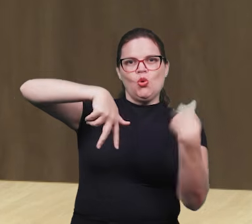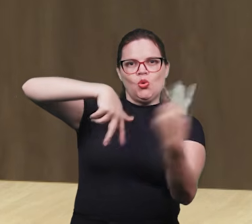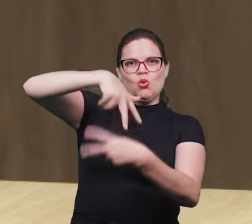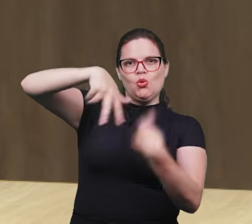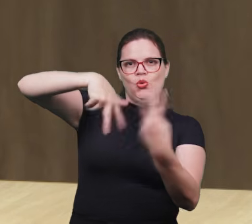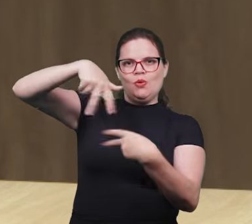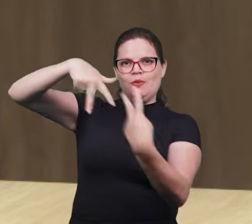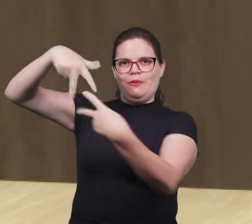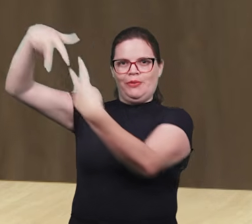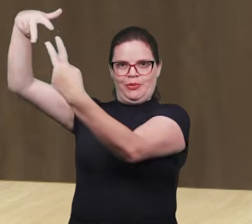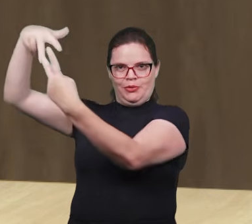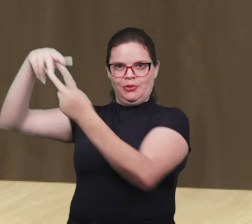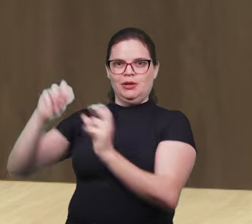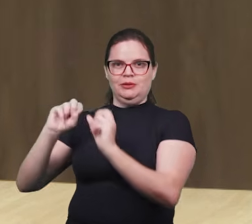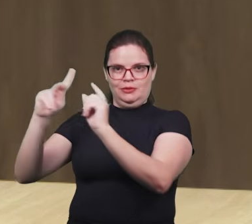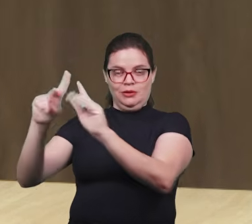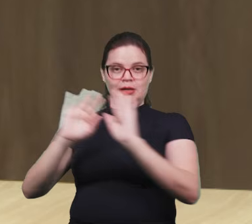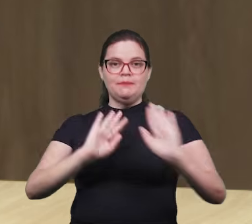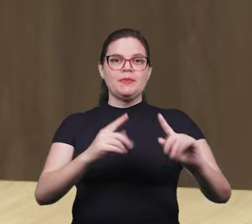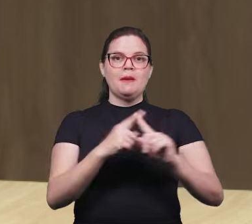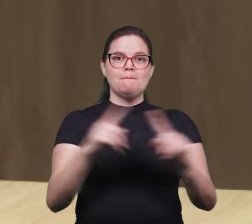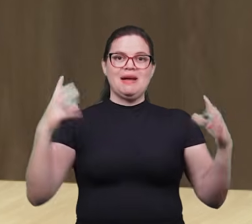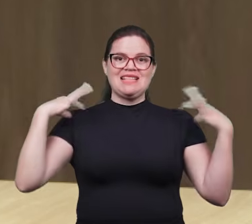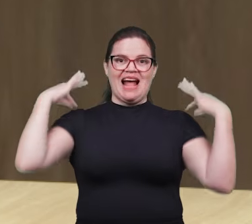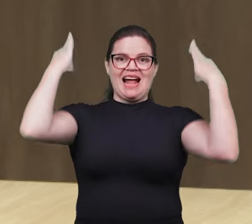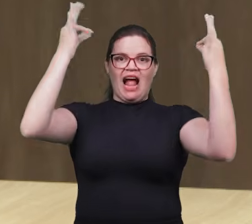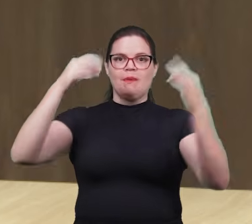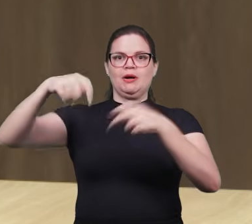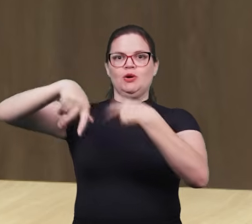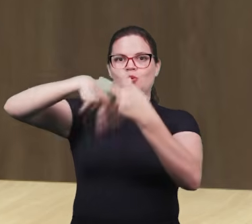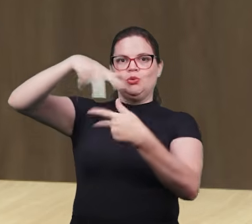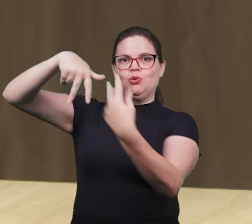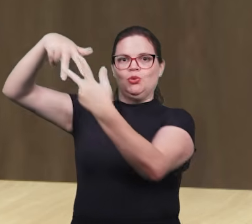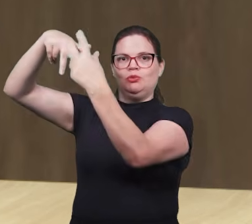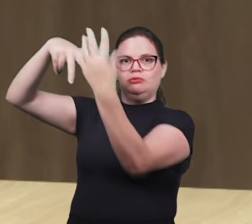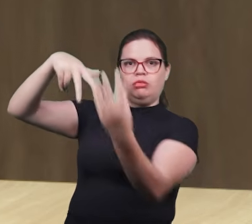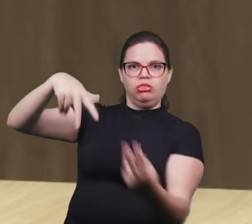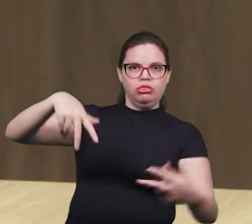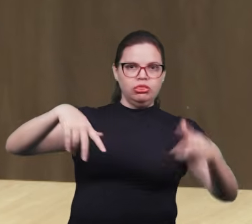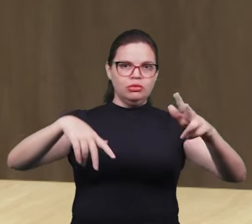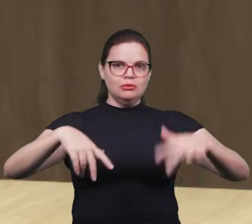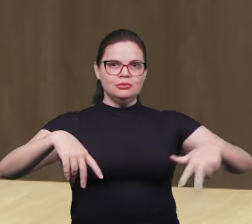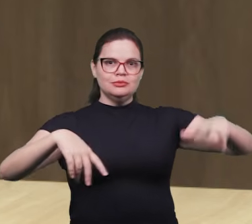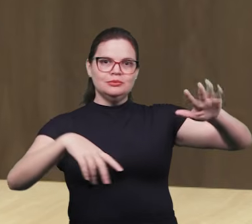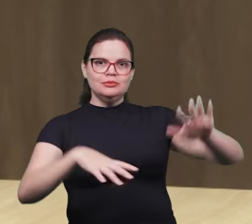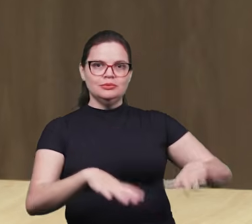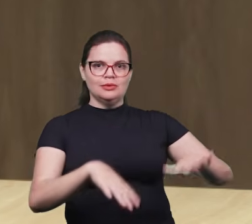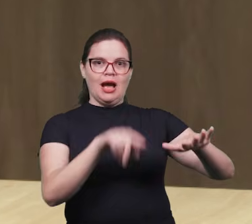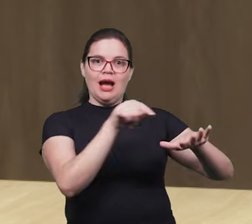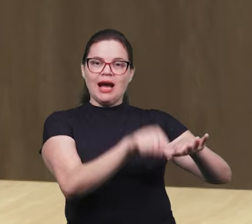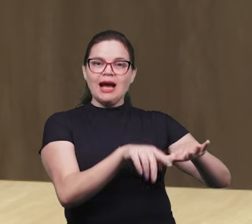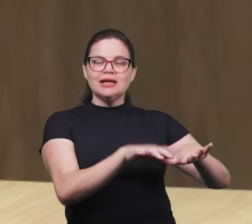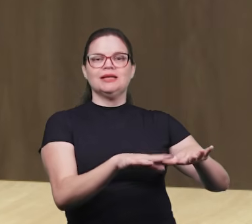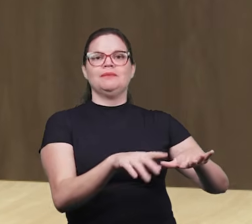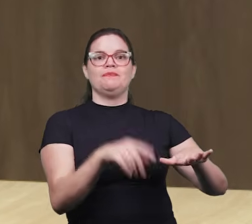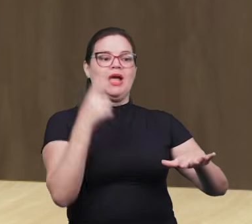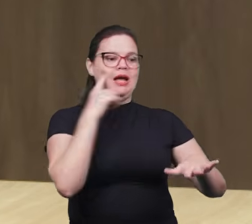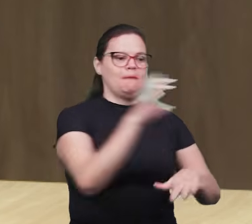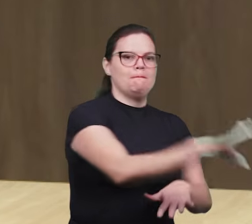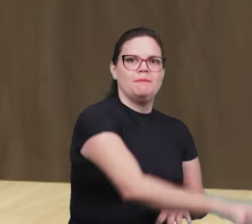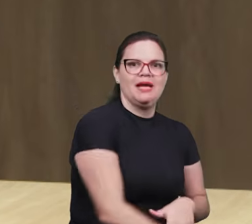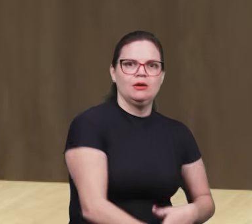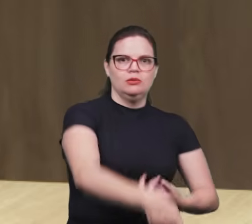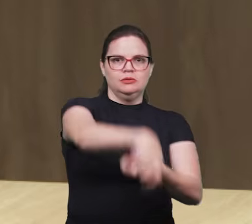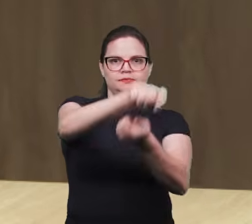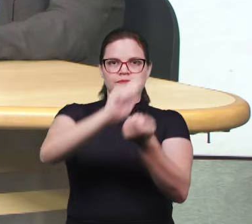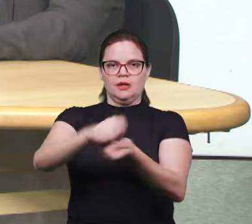E Eliseu, quando pegou a capa de Elias, novamente ele colocou no Rio Jordão e o Rio Jordão se abriu. Nós vemos Isso.